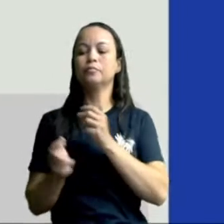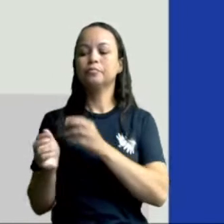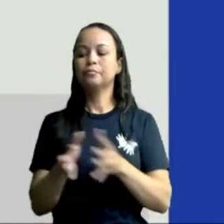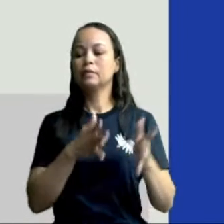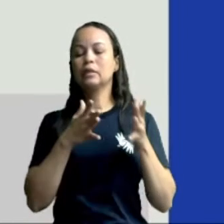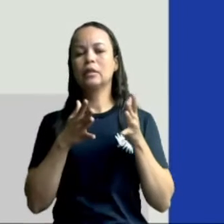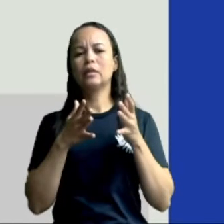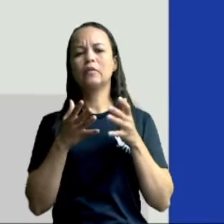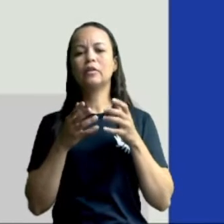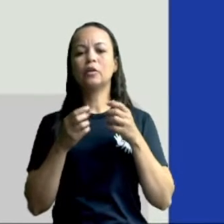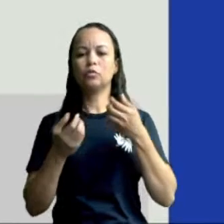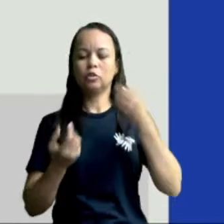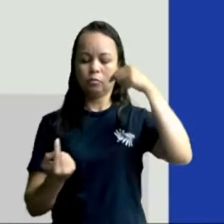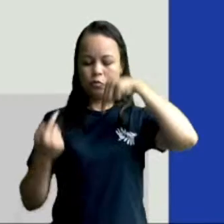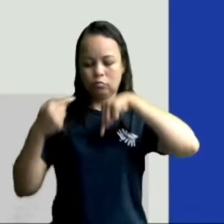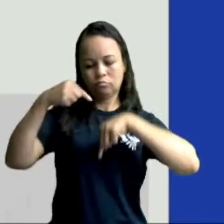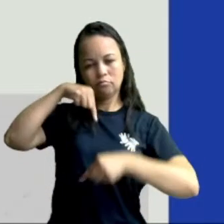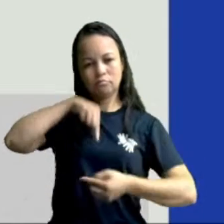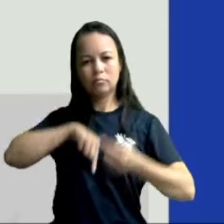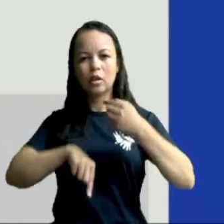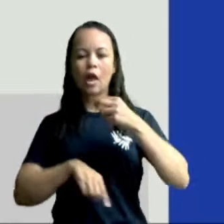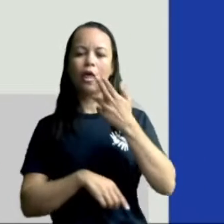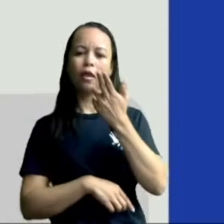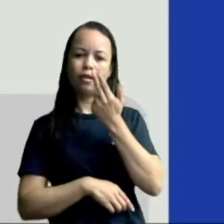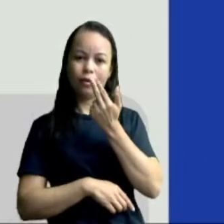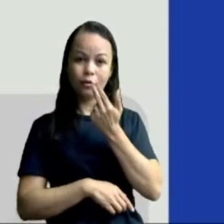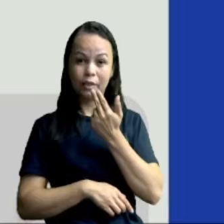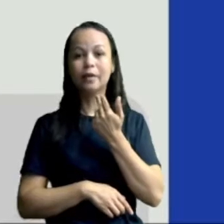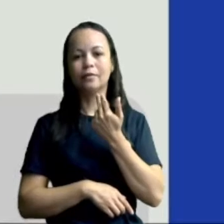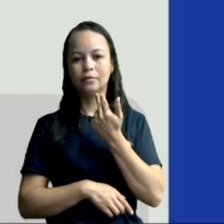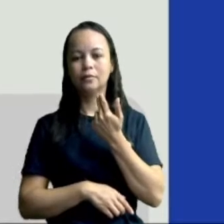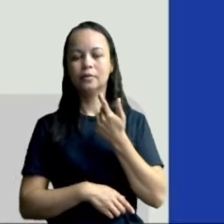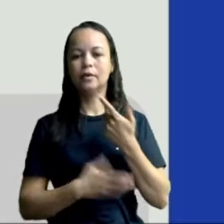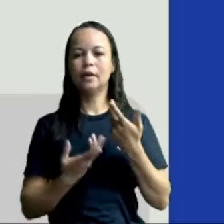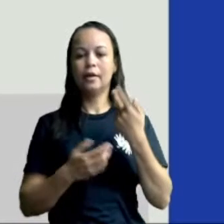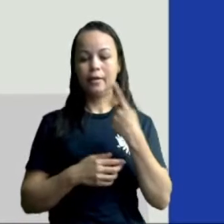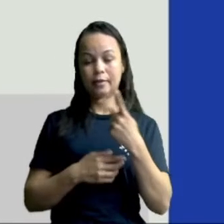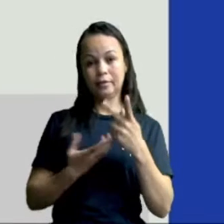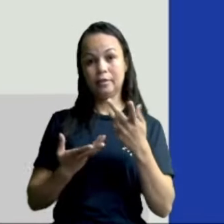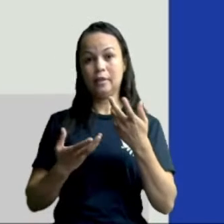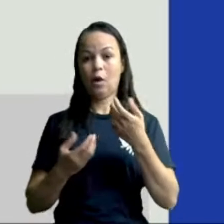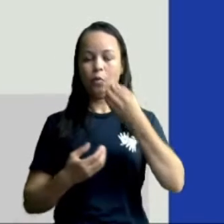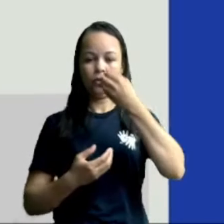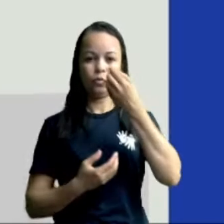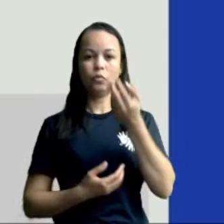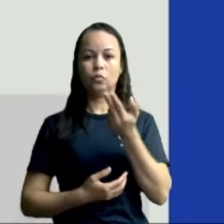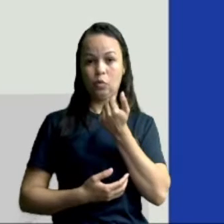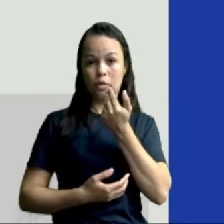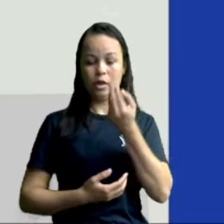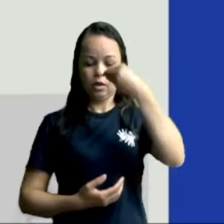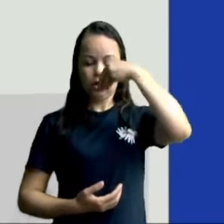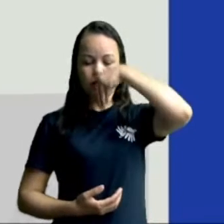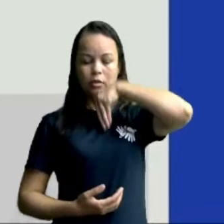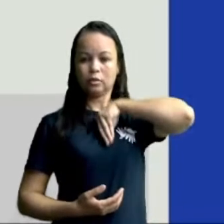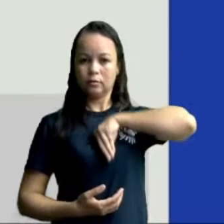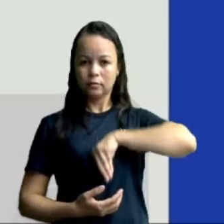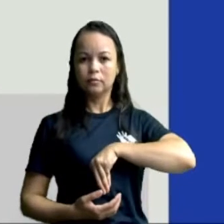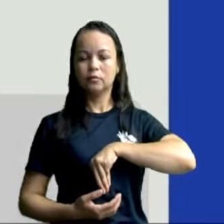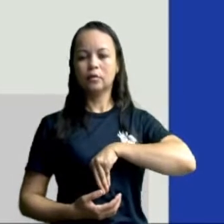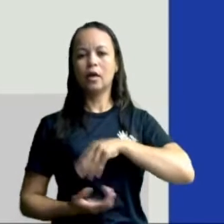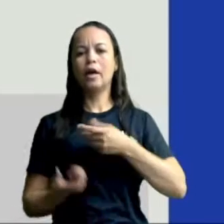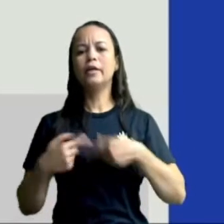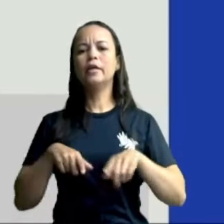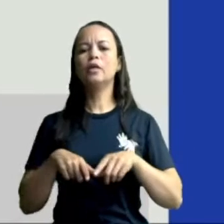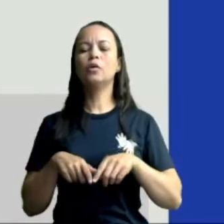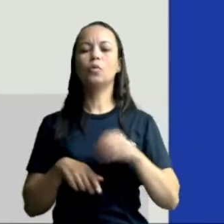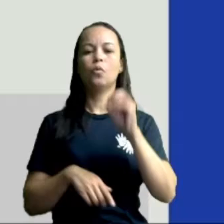função de quê? De transportar nutrientes, esses que são recrutados lá no sistema digestório, e oxigênio, que é o